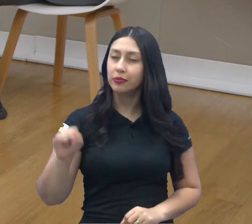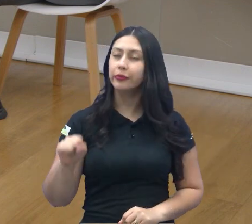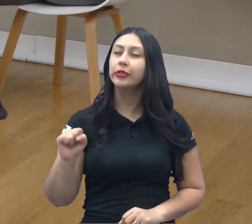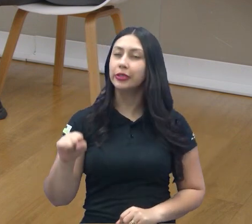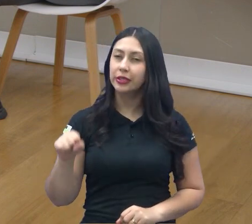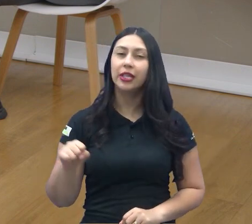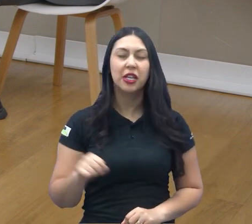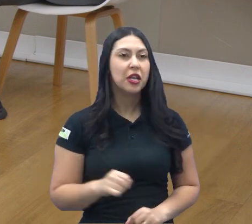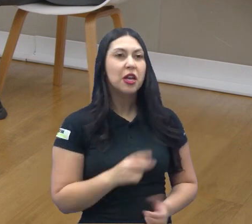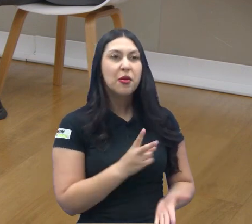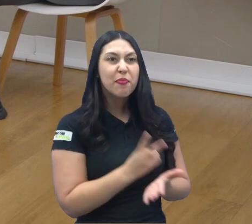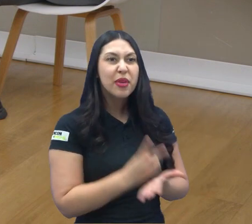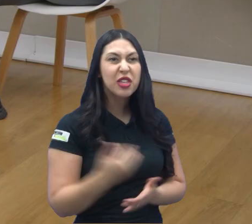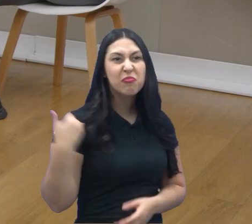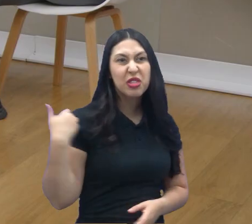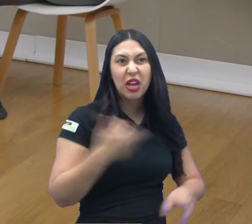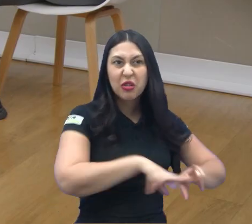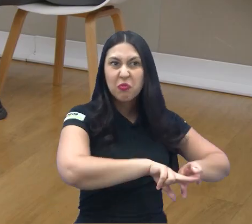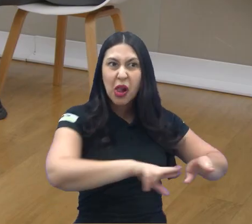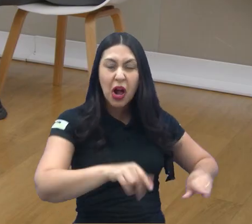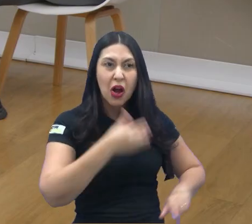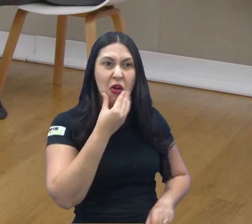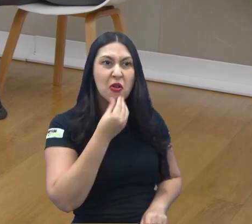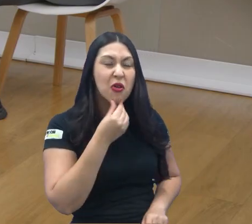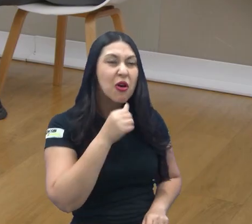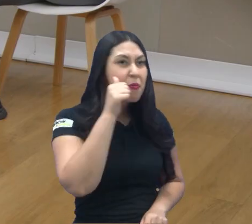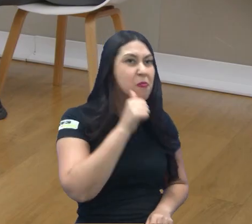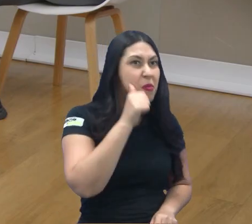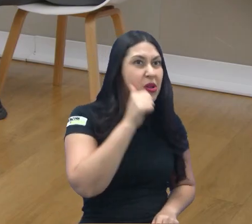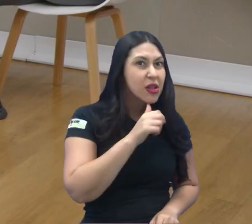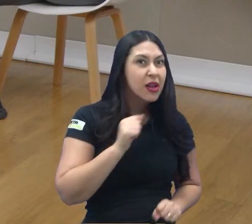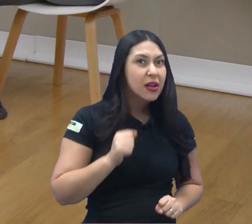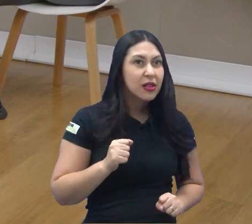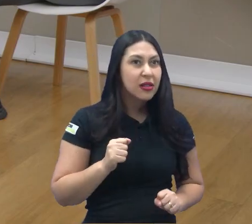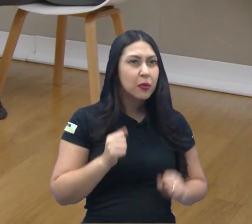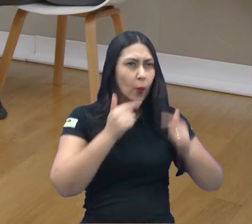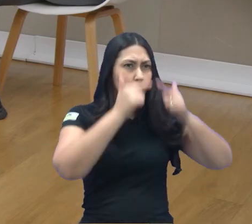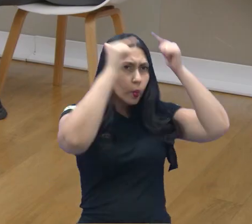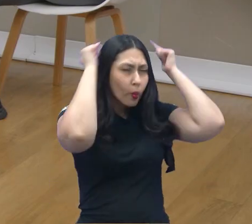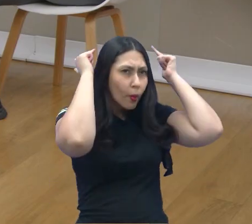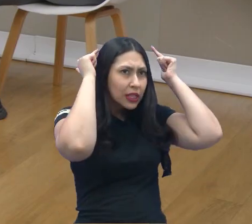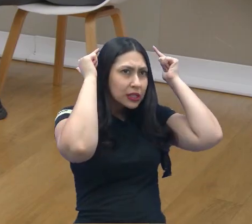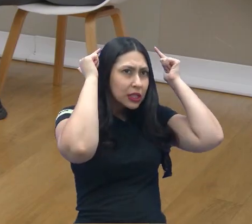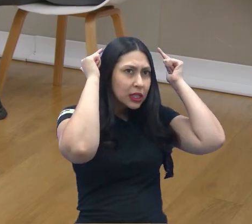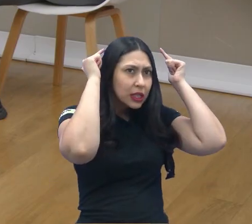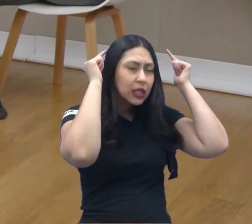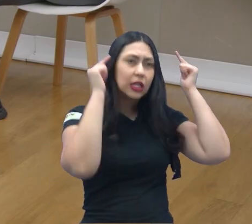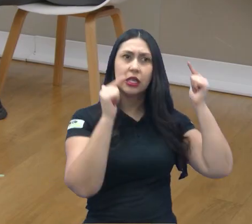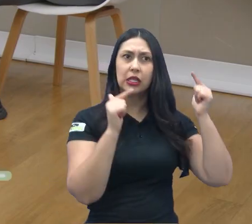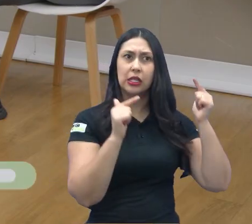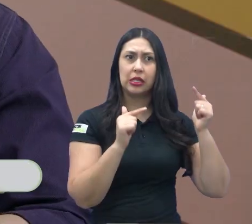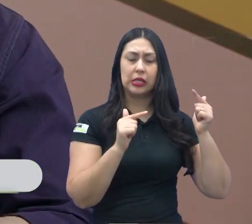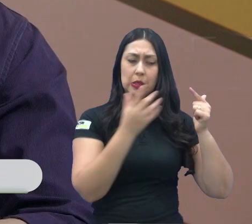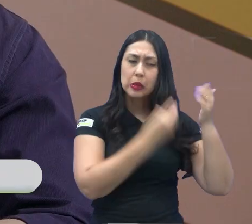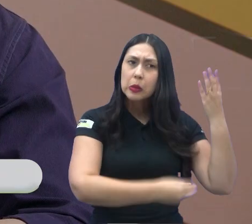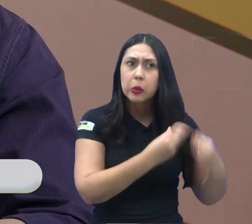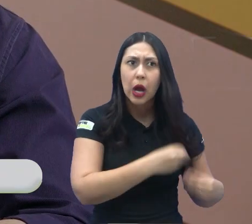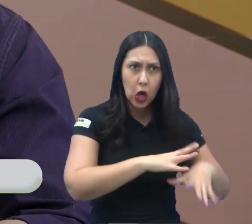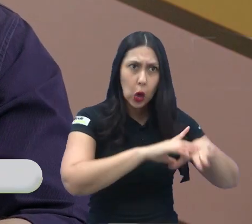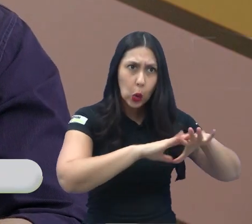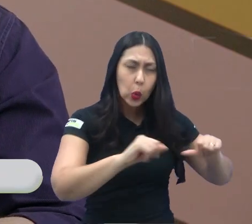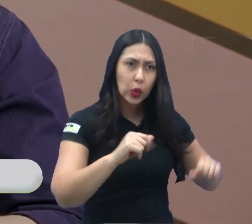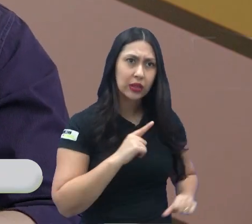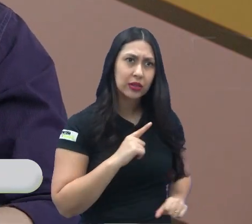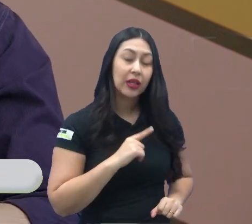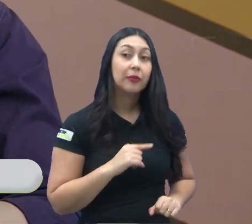se é homem, mulheres, procure. Sim, não tem idade. Alopécia, calvície, tem cura? Gi, alguns tipos de alopécia tem, né? Então, por